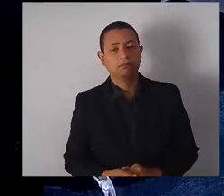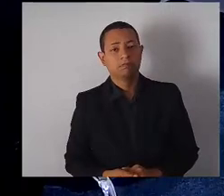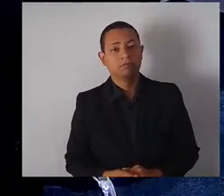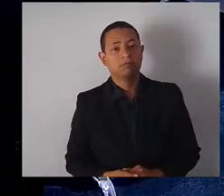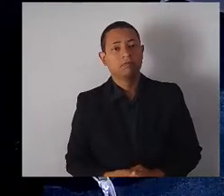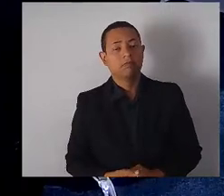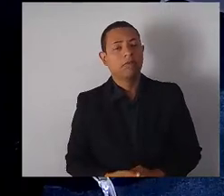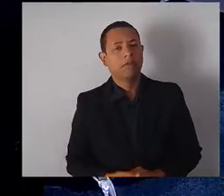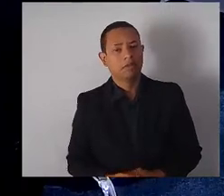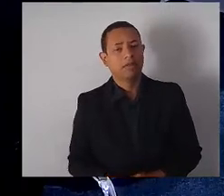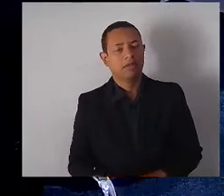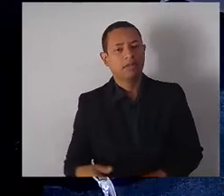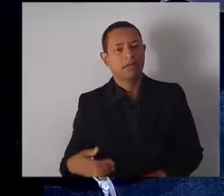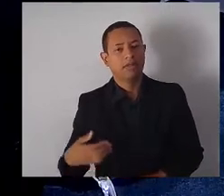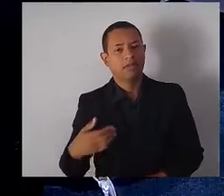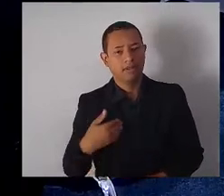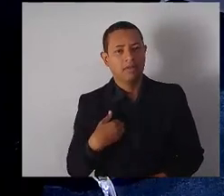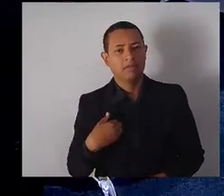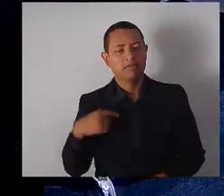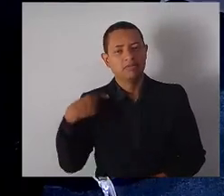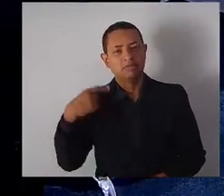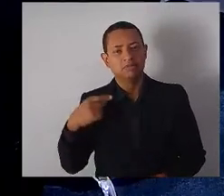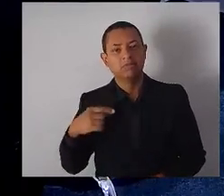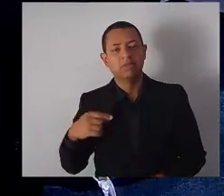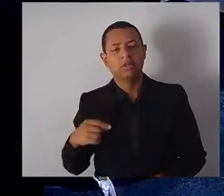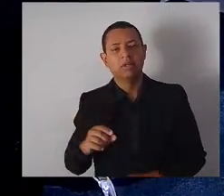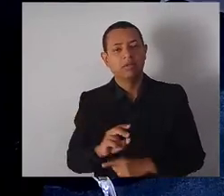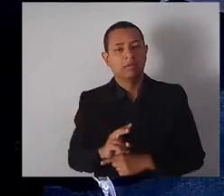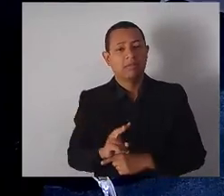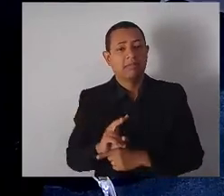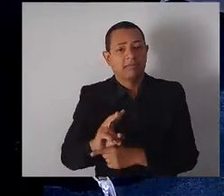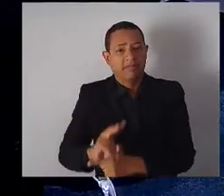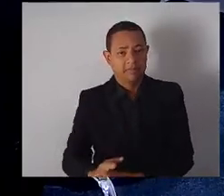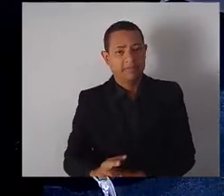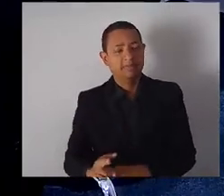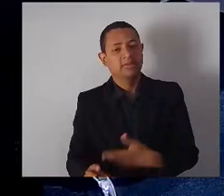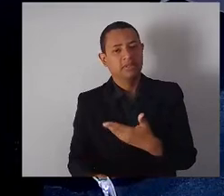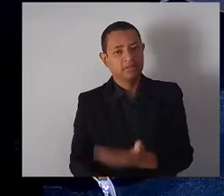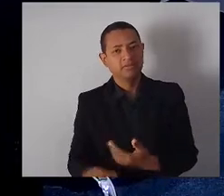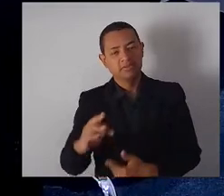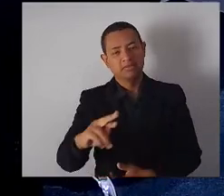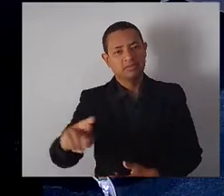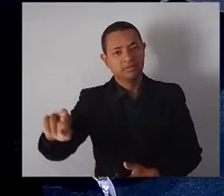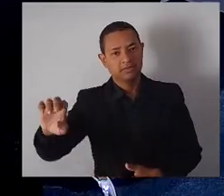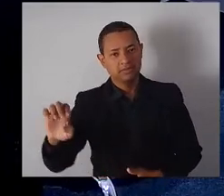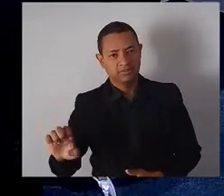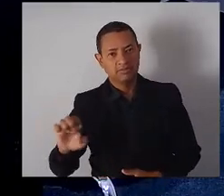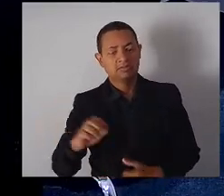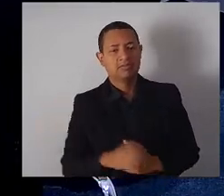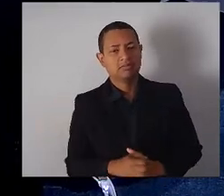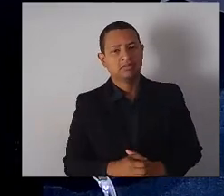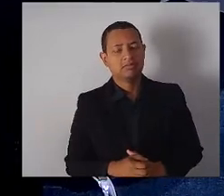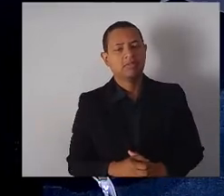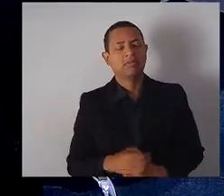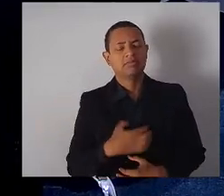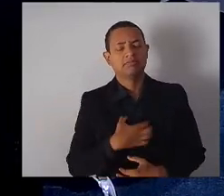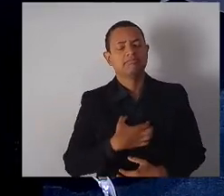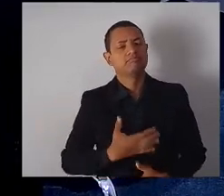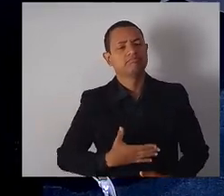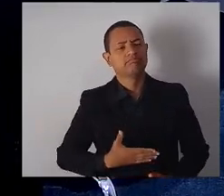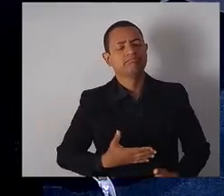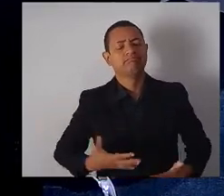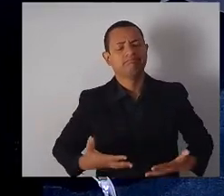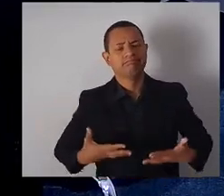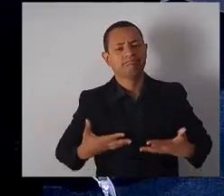presidente, eu sou da advocacia, estou emprestado ao Tribunal Regional Eleitoral. Para mim é uma honra, um prazer,